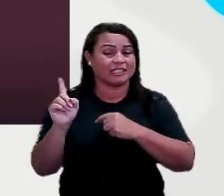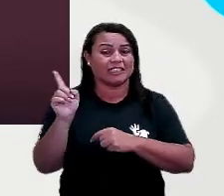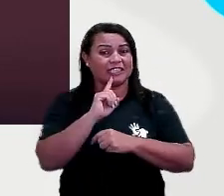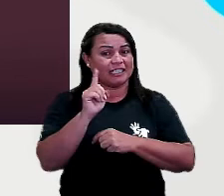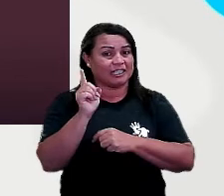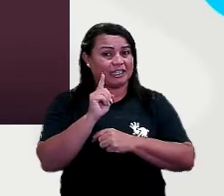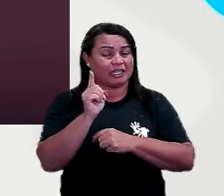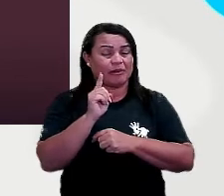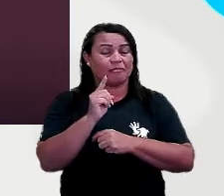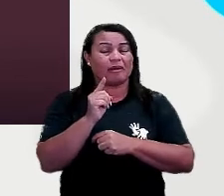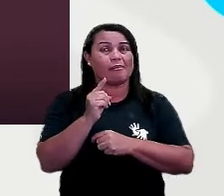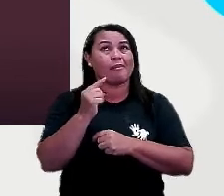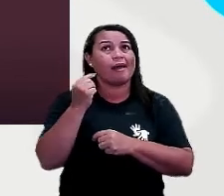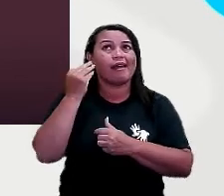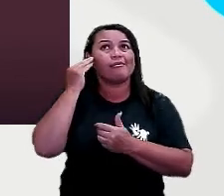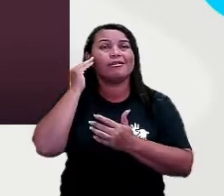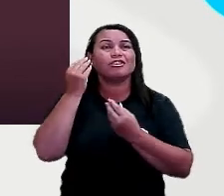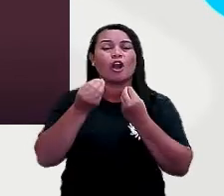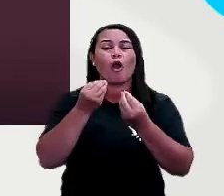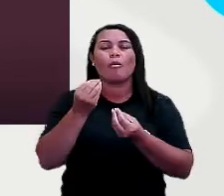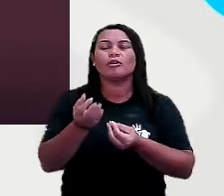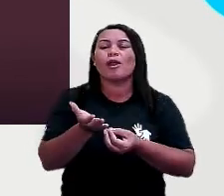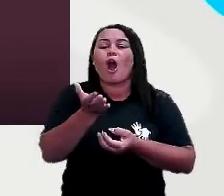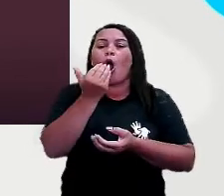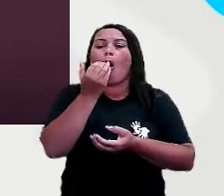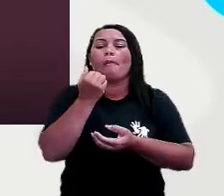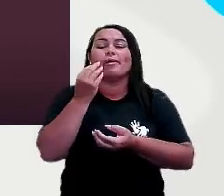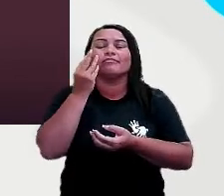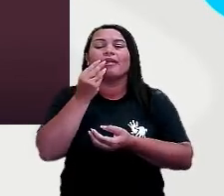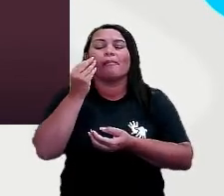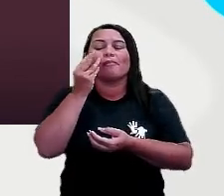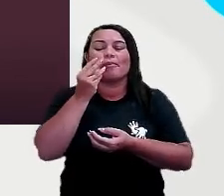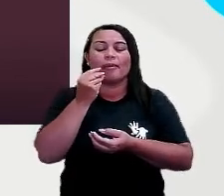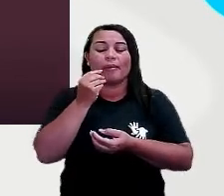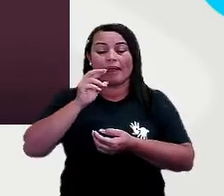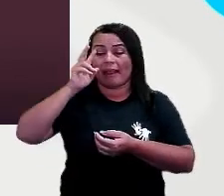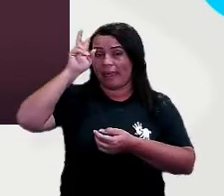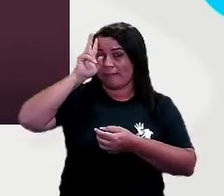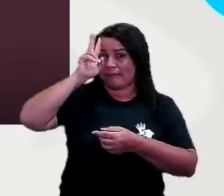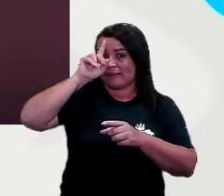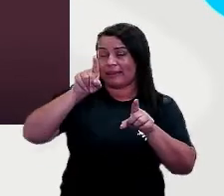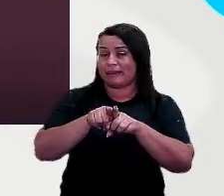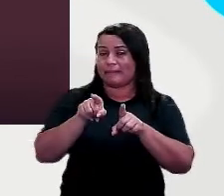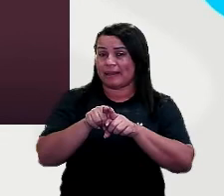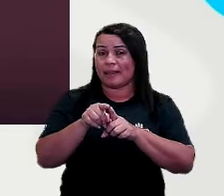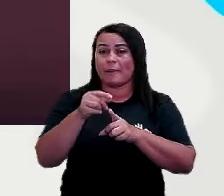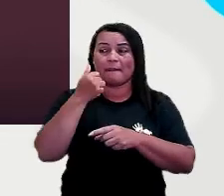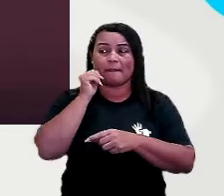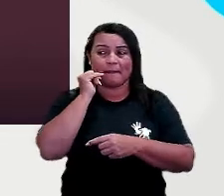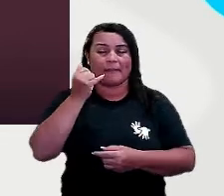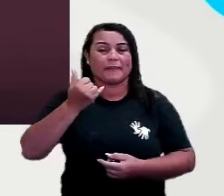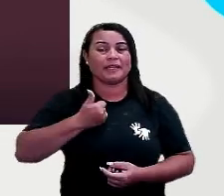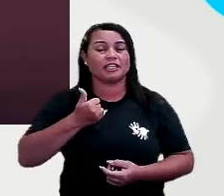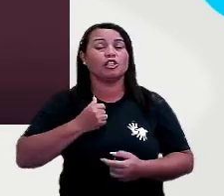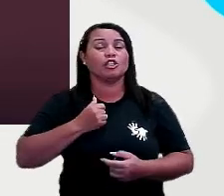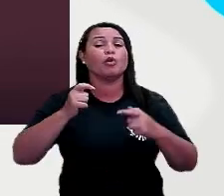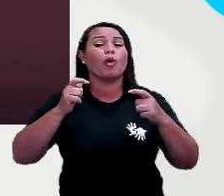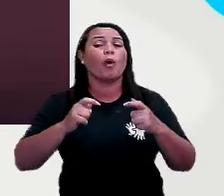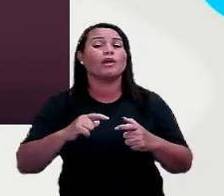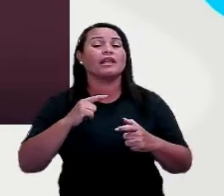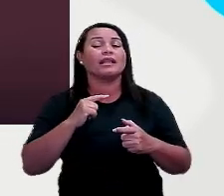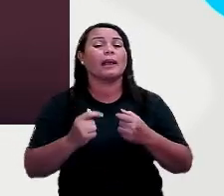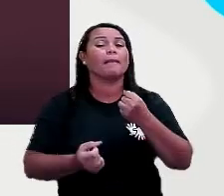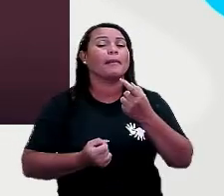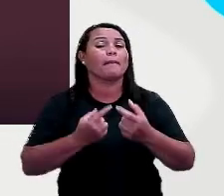para fazer sentido, é para ser saboreada. E lembrando as palavras de mamãe, onde tem